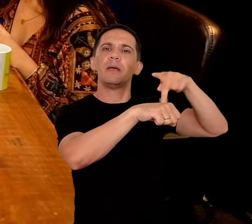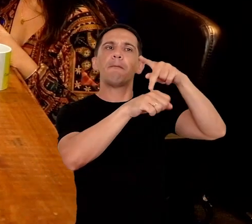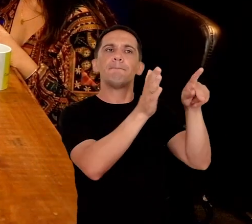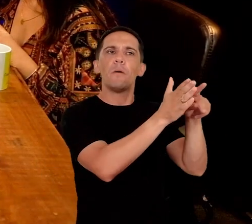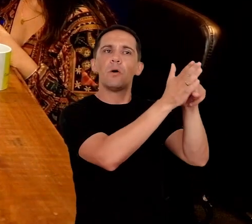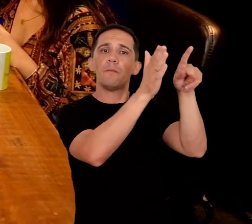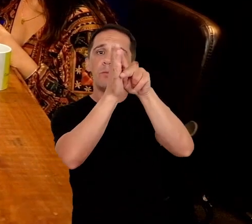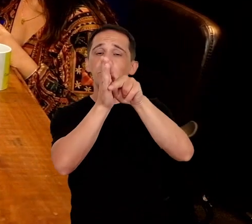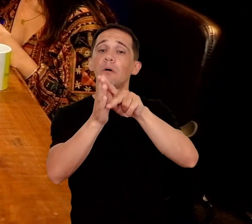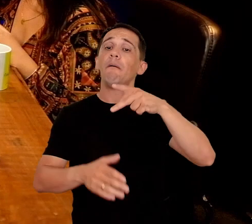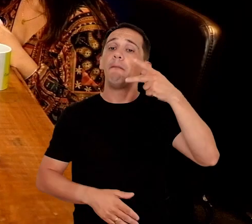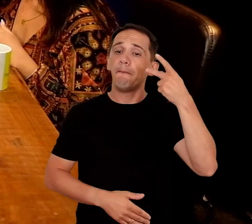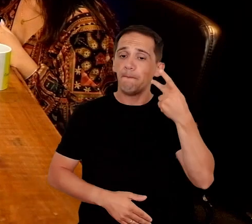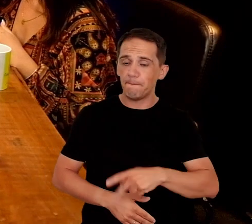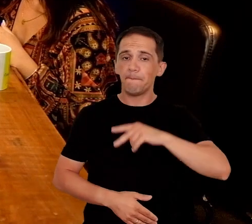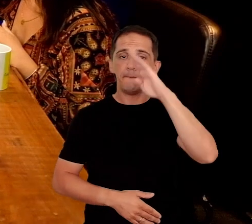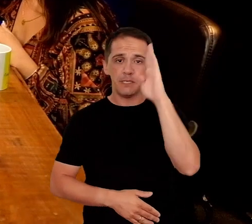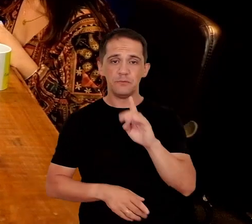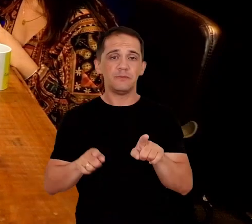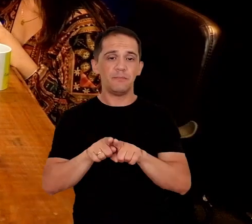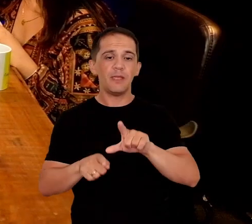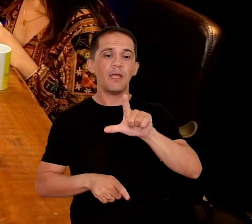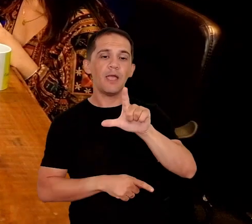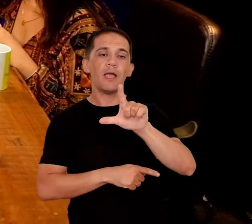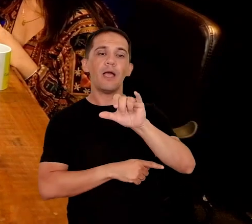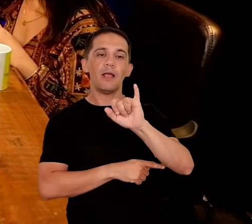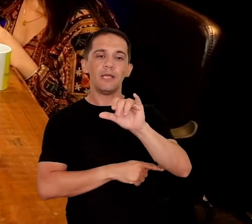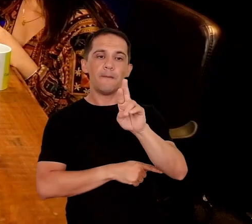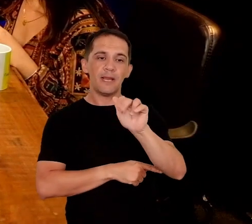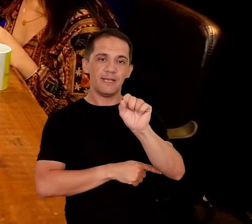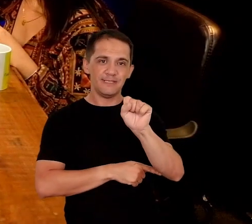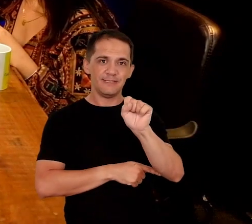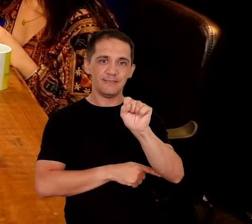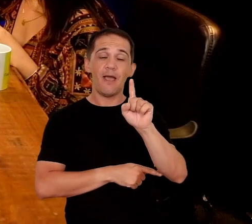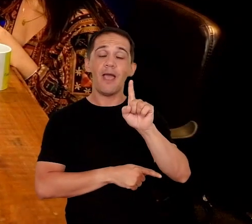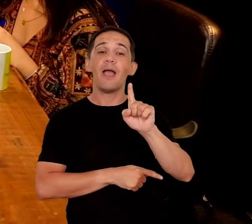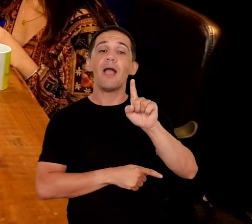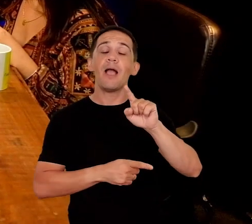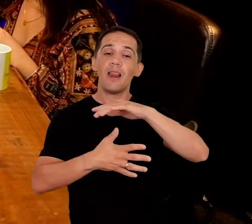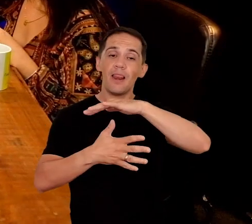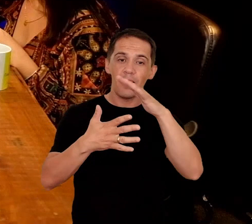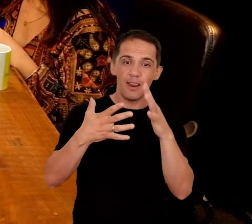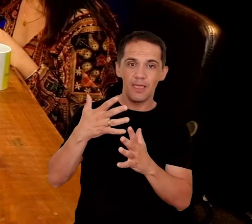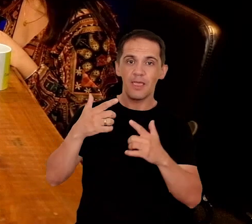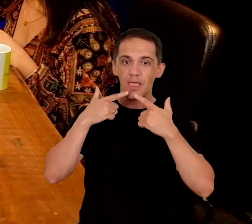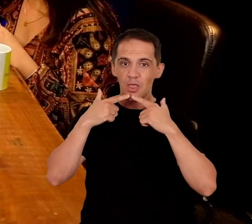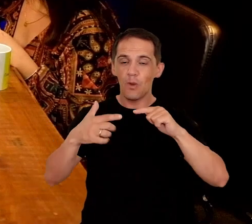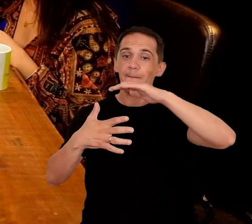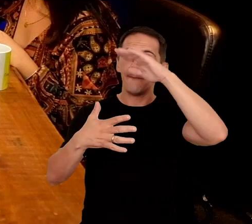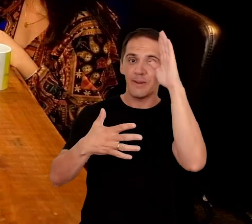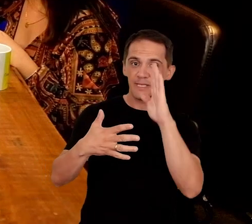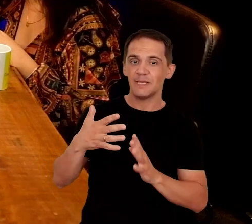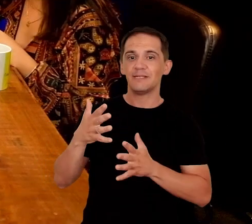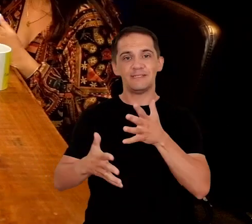Língua brasileira de sinais. Libras, língua brasileira de sinais. Né? Cada país tem a Mas sua muita gente língua pensa, por de que não fez